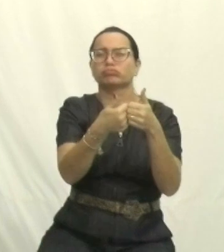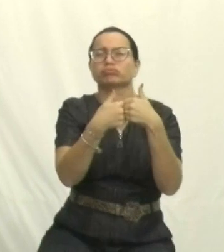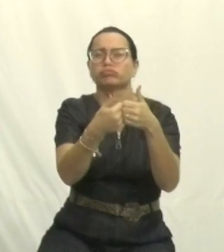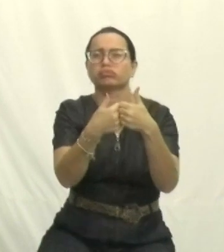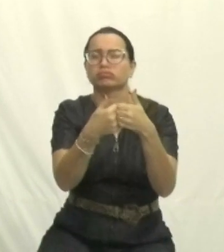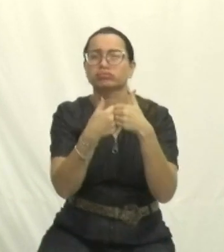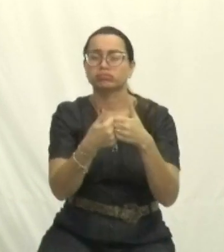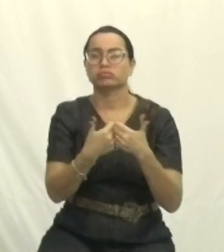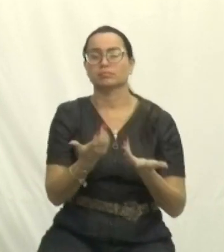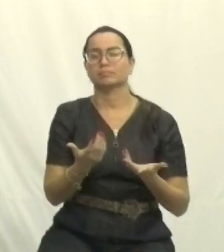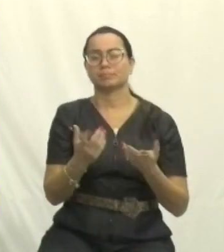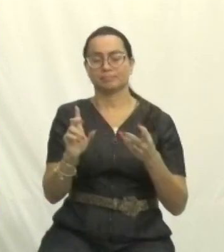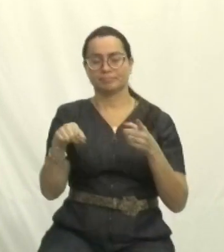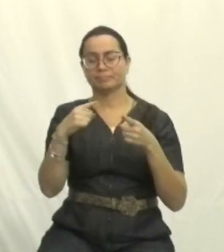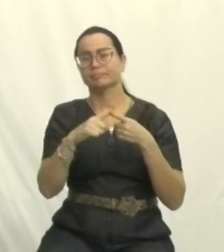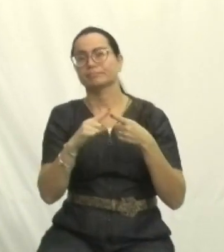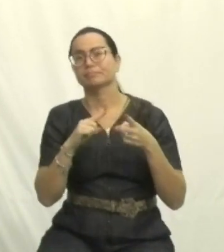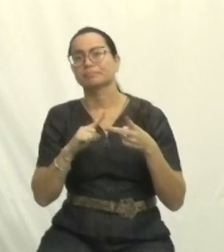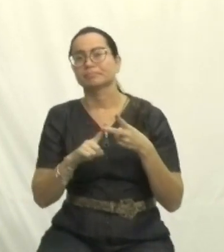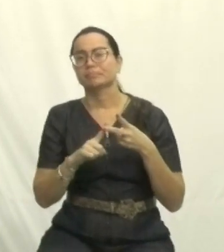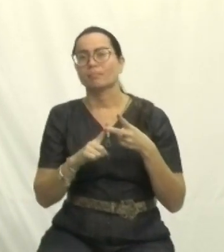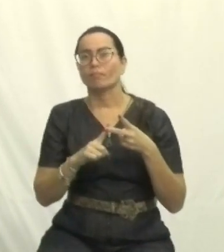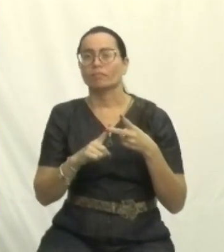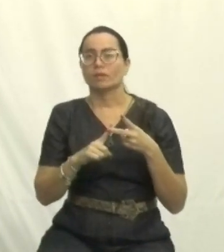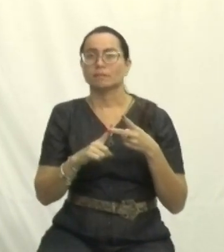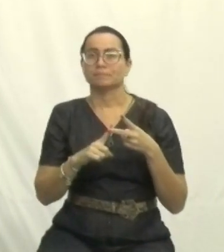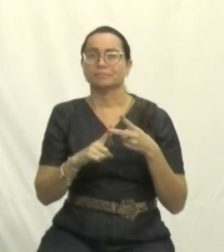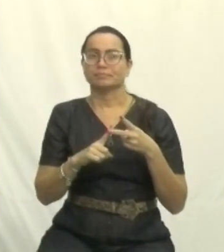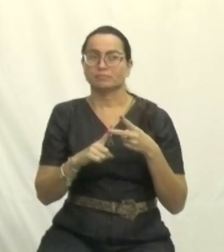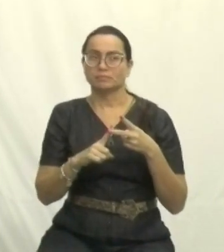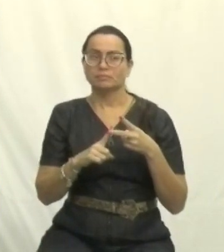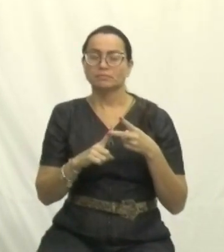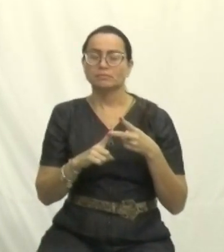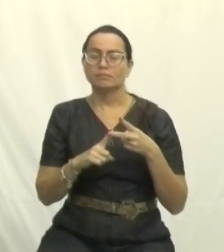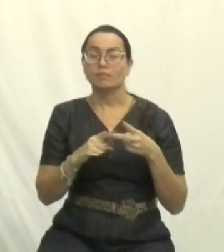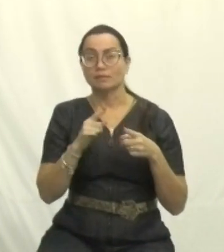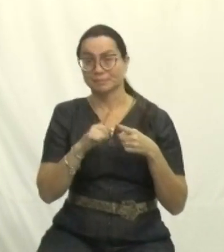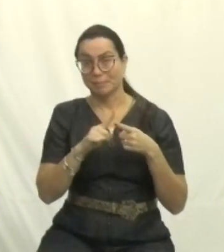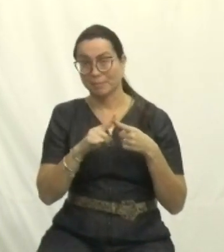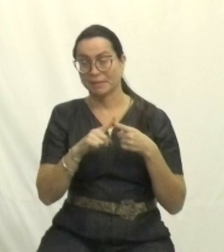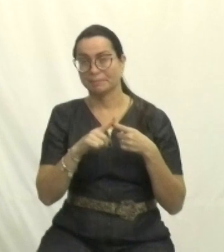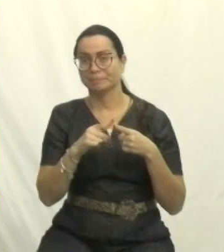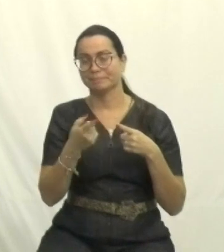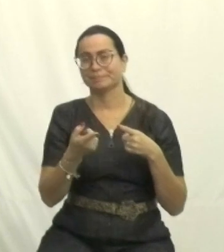cidade, circulando. Essa atividade, ela é responsável